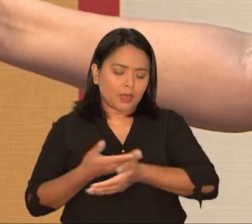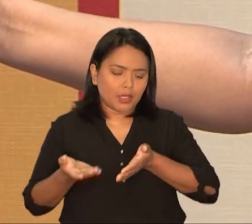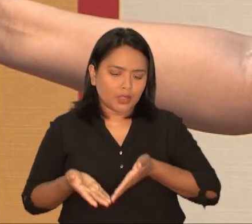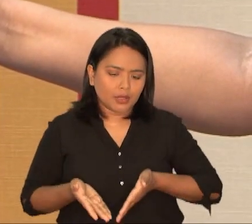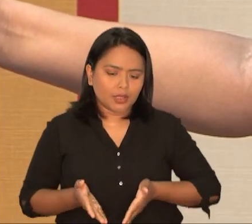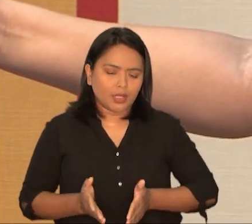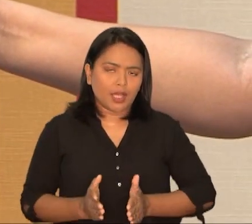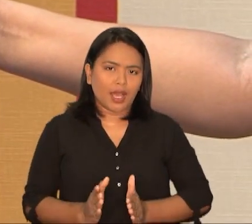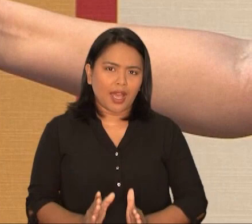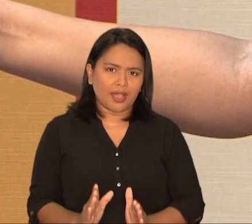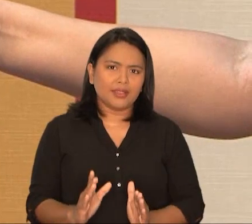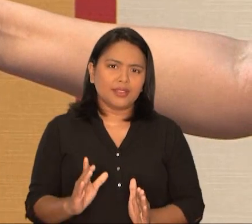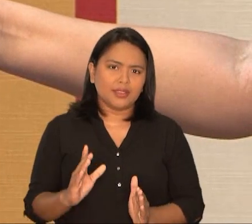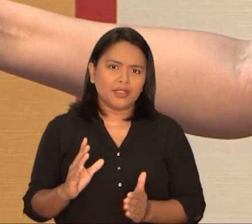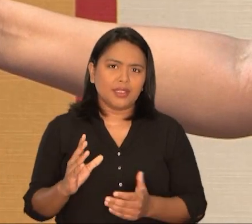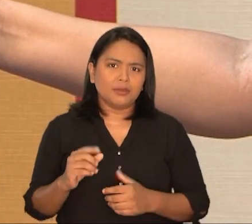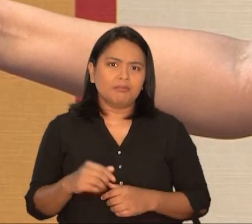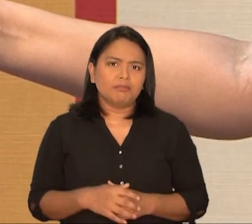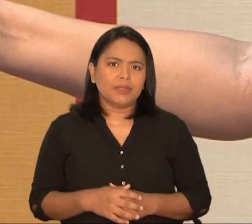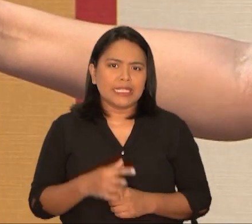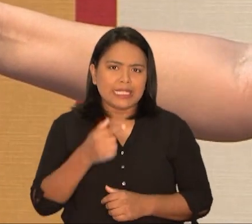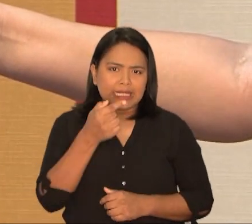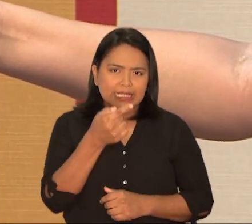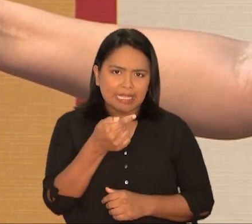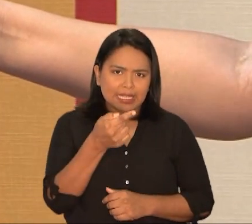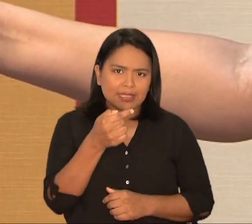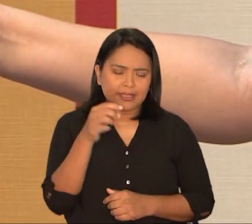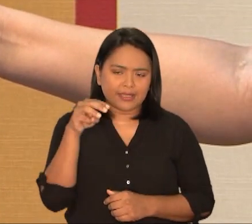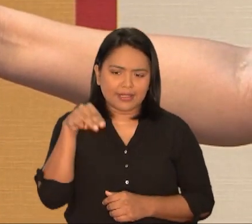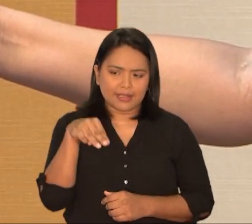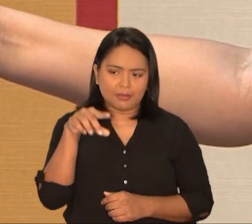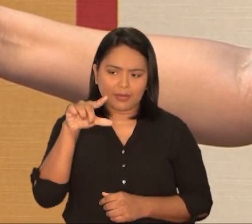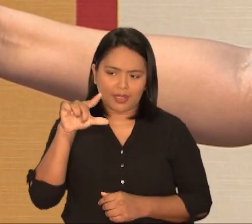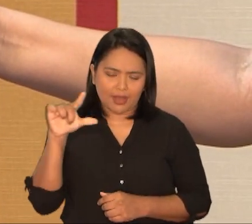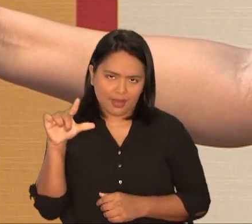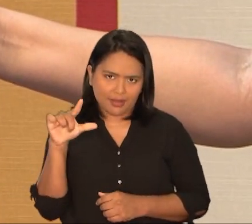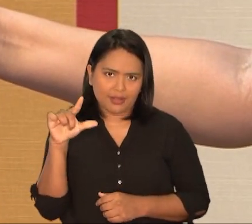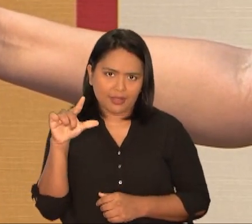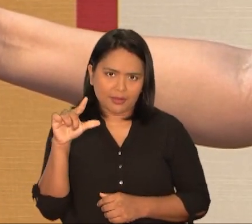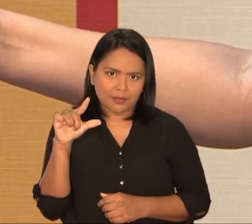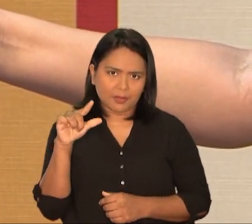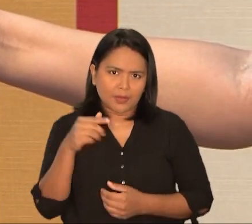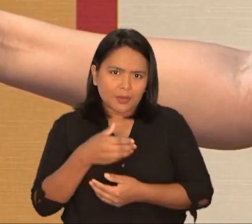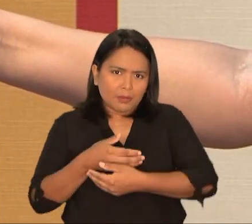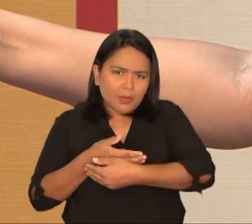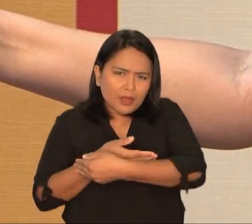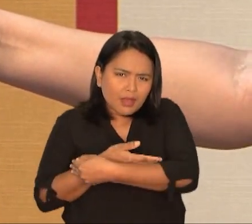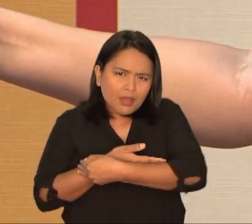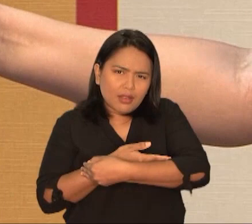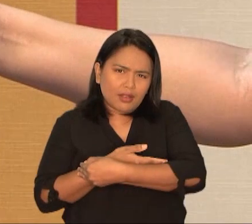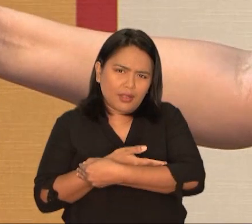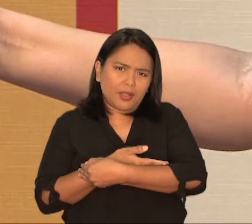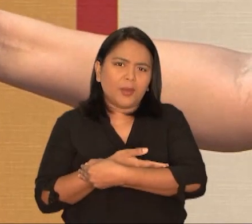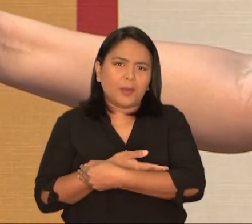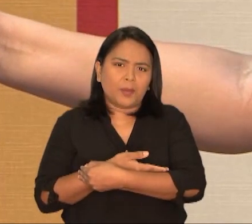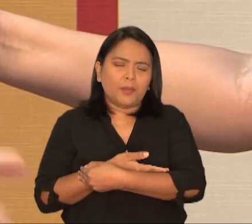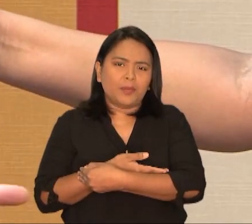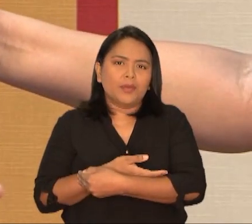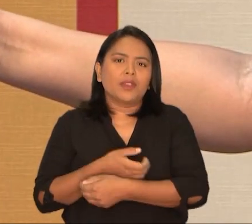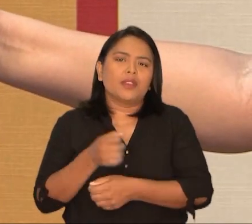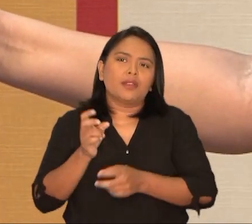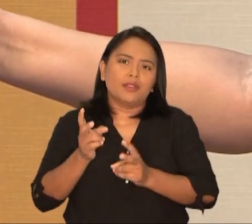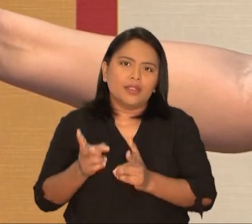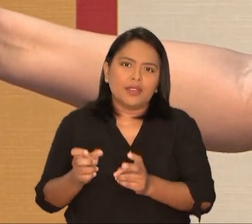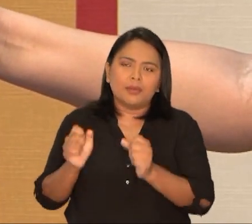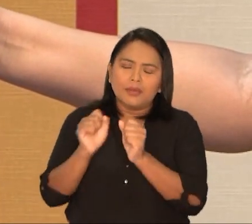têm um estômago pequenininho, ó, 7 ml, até 7 ml, né? Por isso que eles são bebê telecena, acorda de hora em